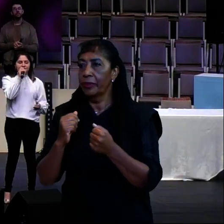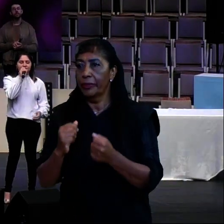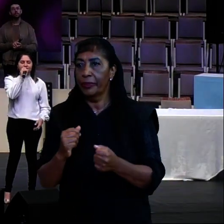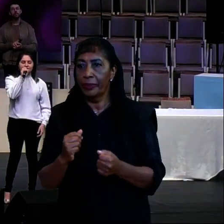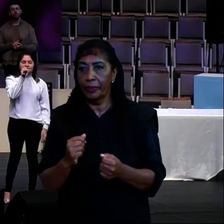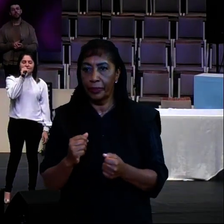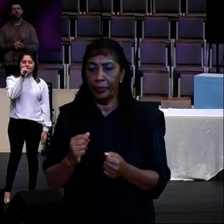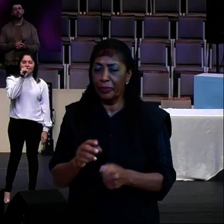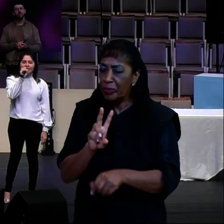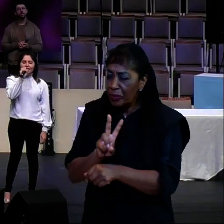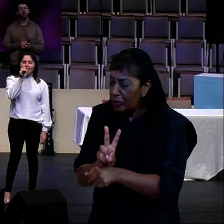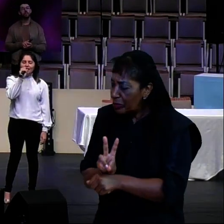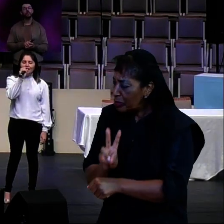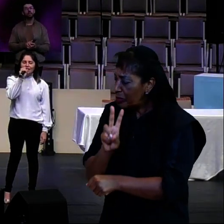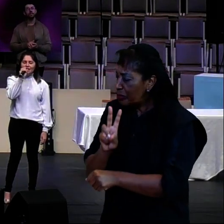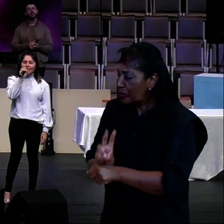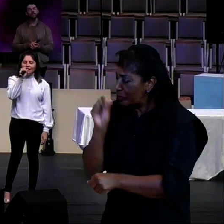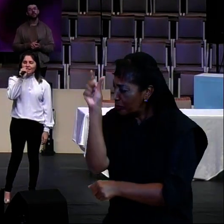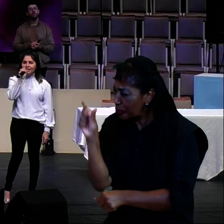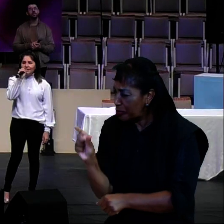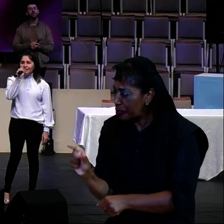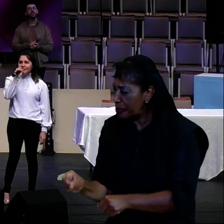Cuidei de você